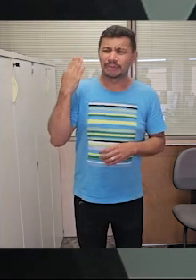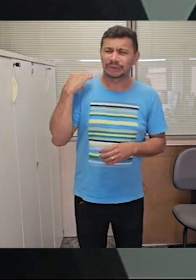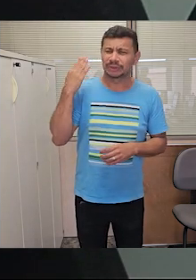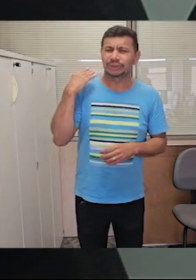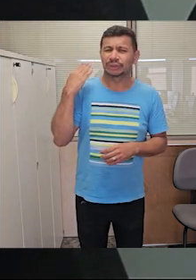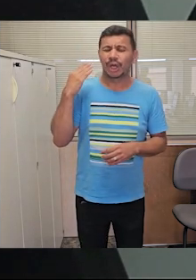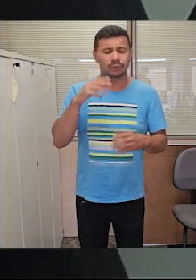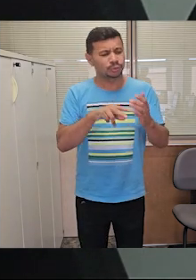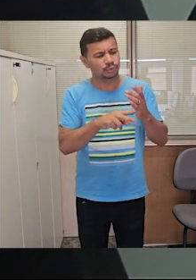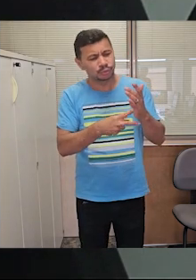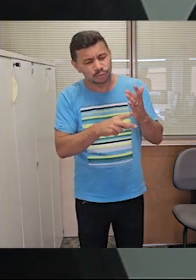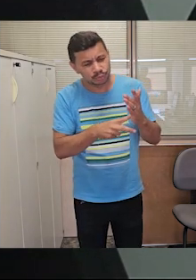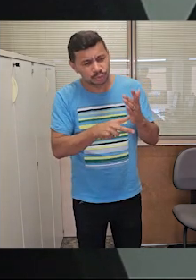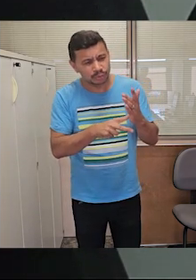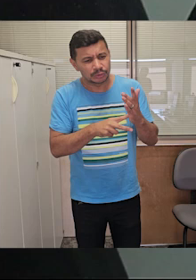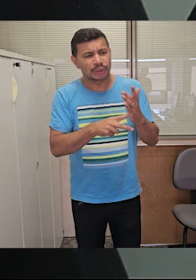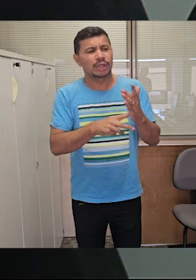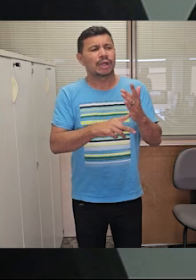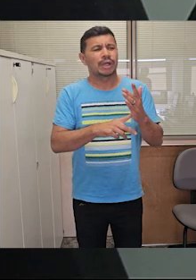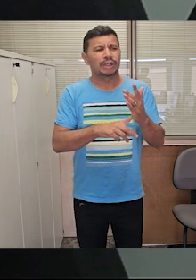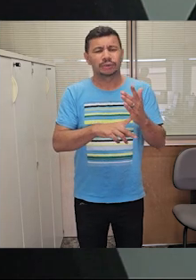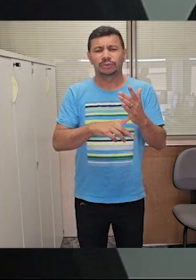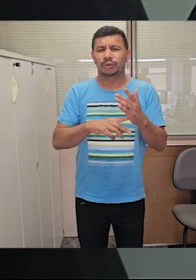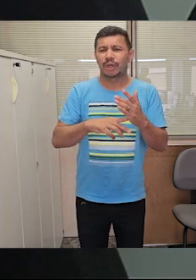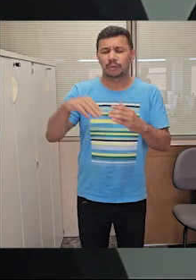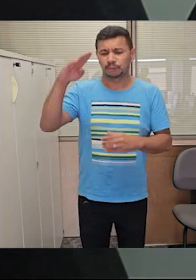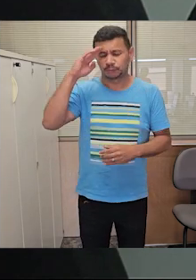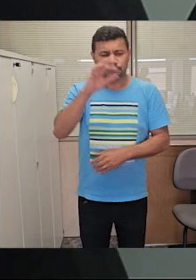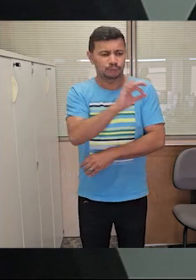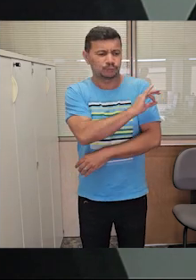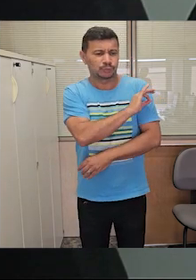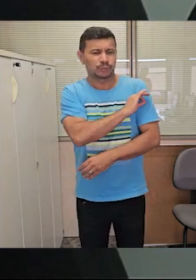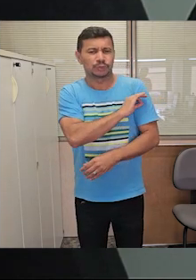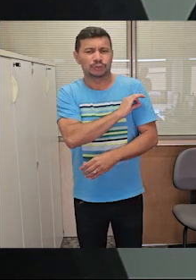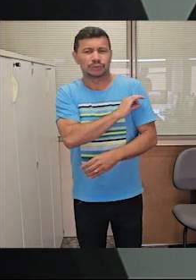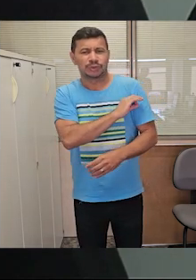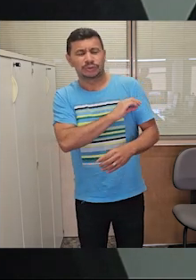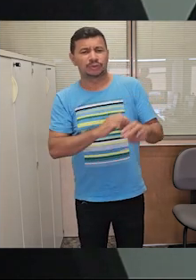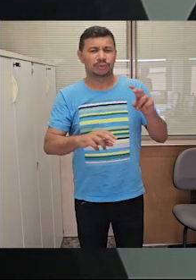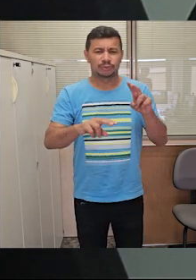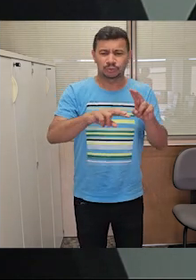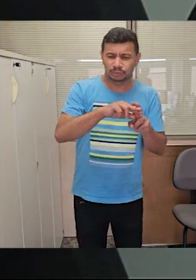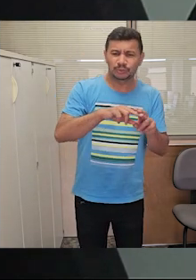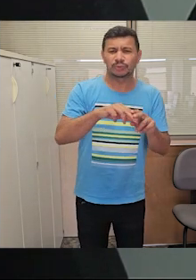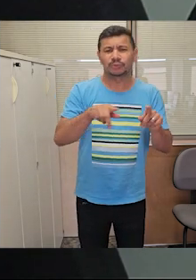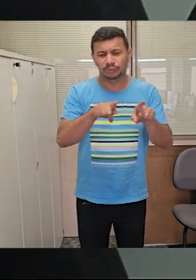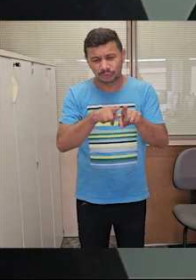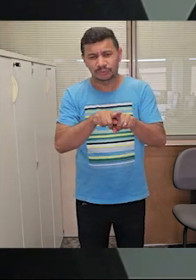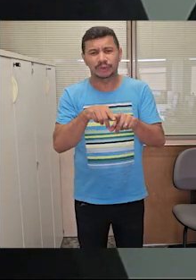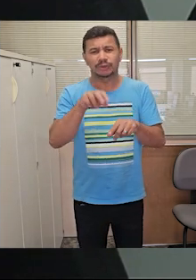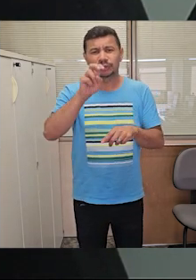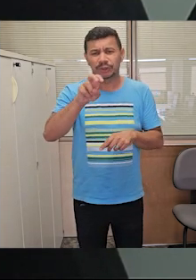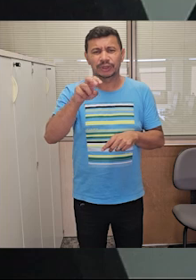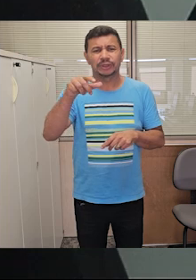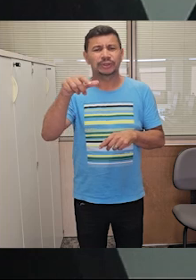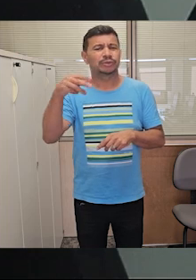no movimento sindical, houve intervenção em 547 sindicatos logo após o